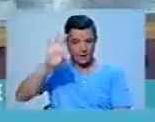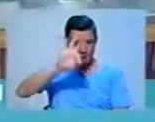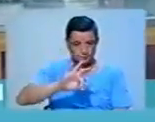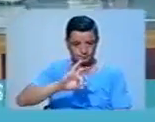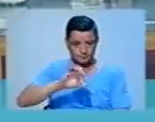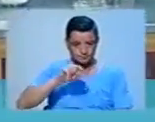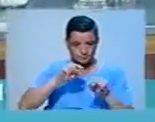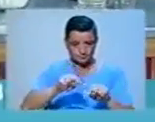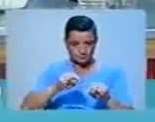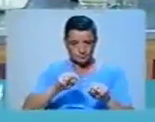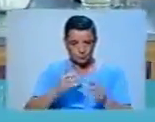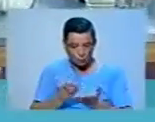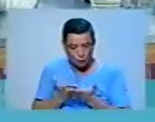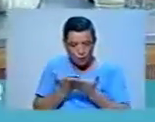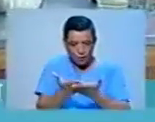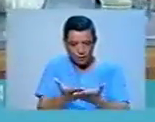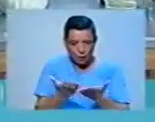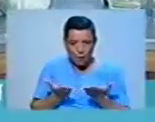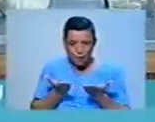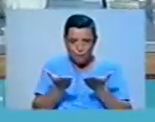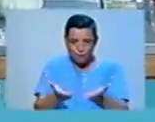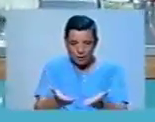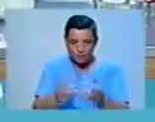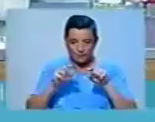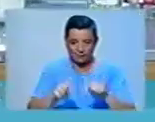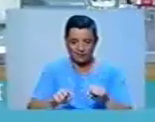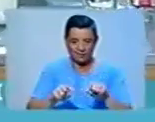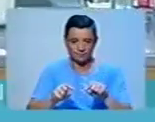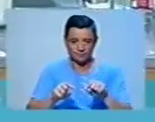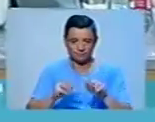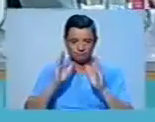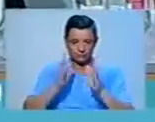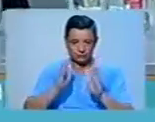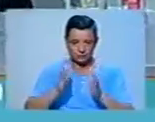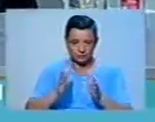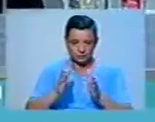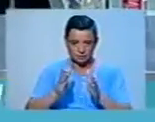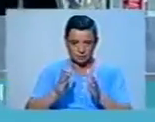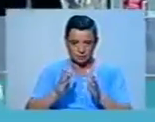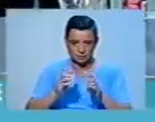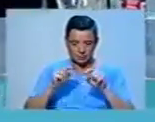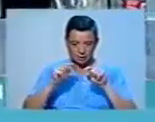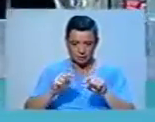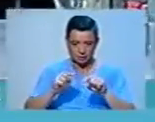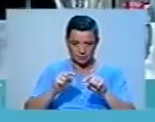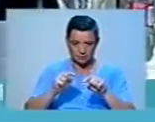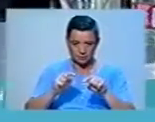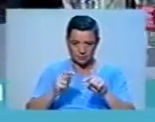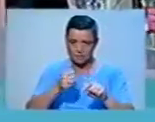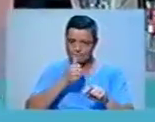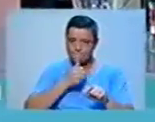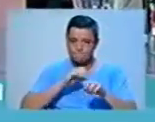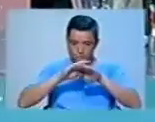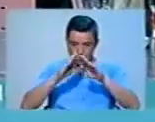nossos pastéis no forno, portanto daqui a pouco vou necessitar dela. Vamos deixar que o tomate